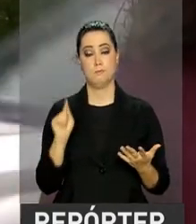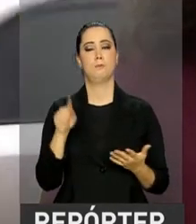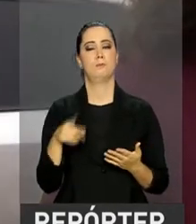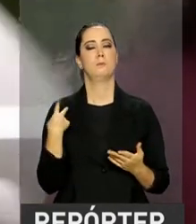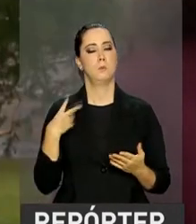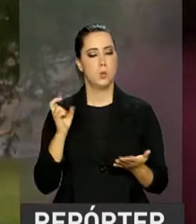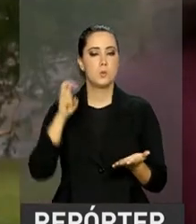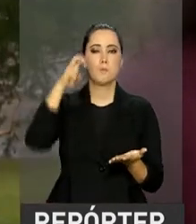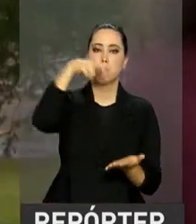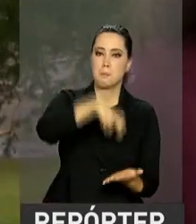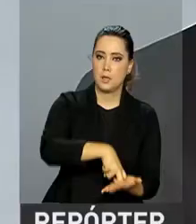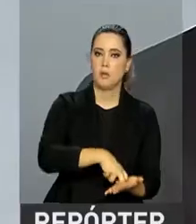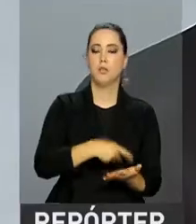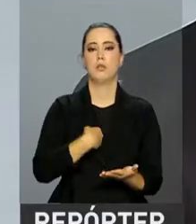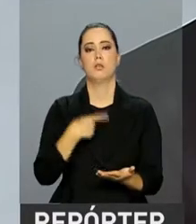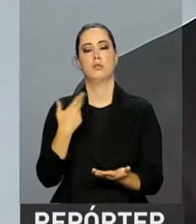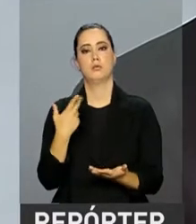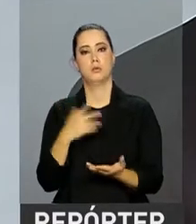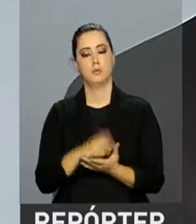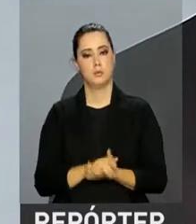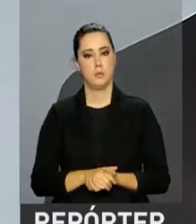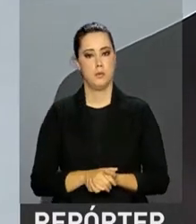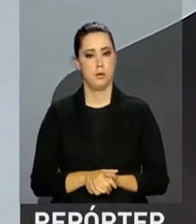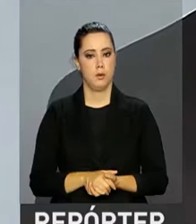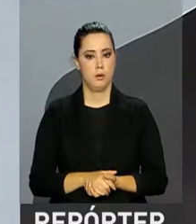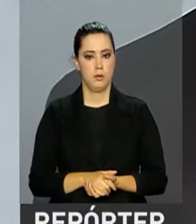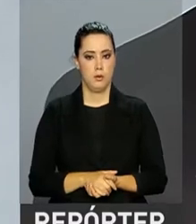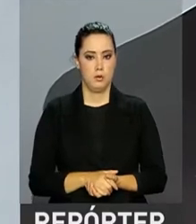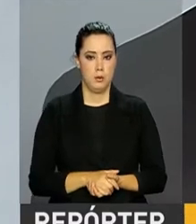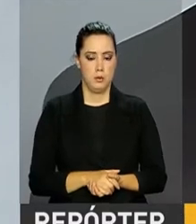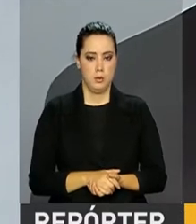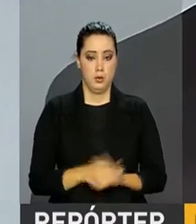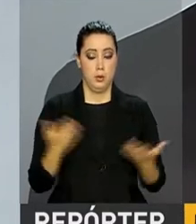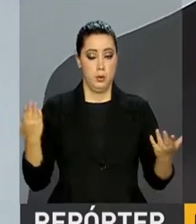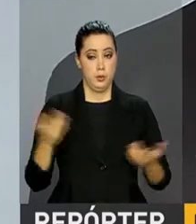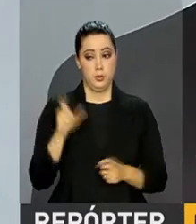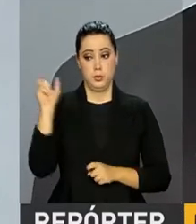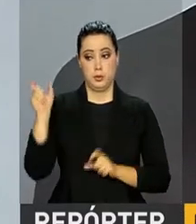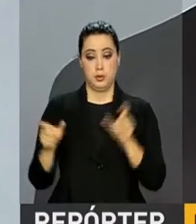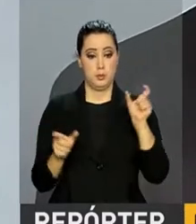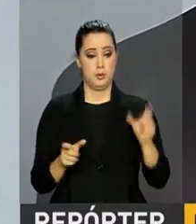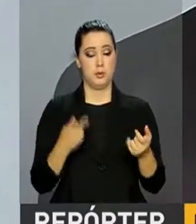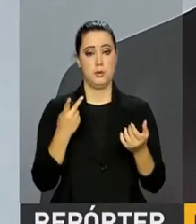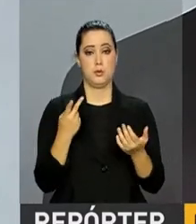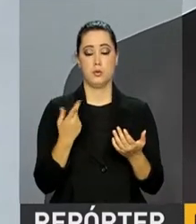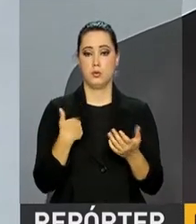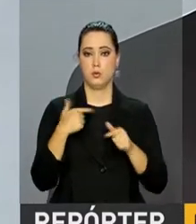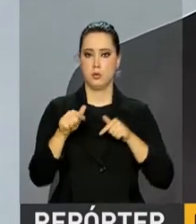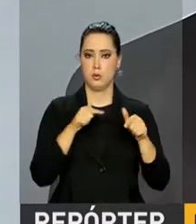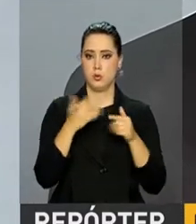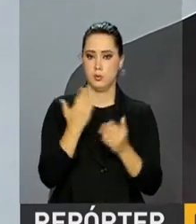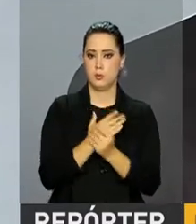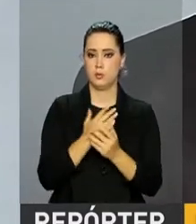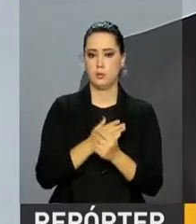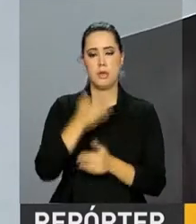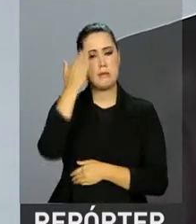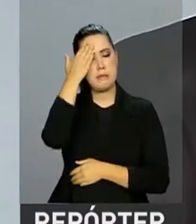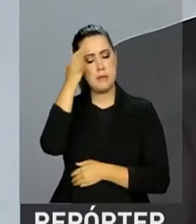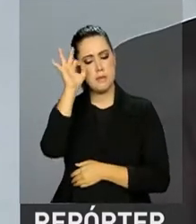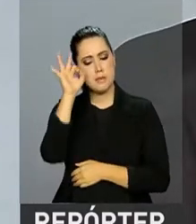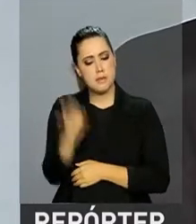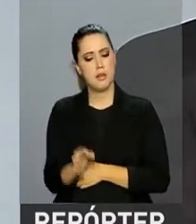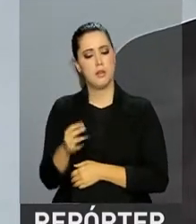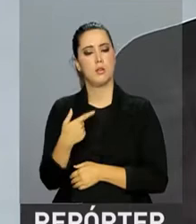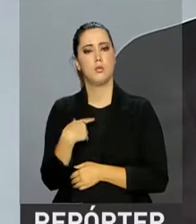condenado pela má fé das pessoas que ajuizou ação trabalhista hoje elas têm a exata noção de que é até possível